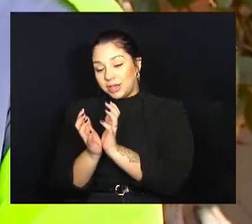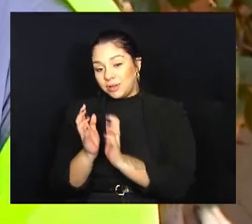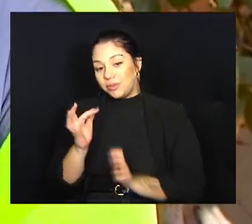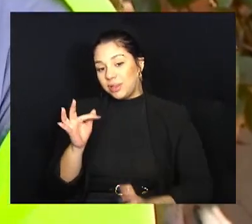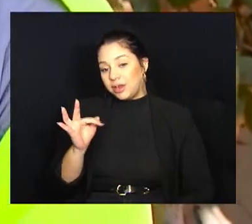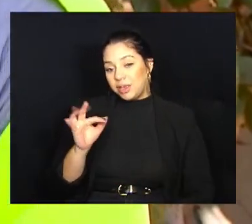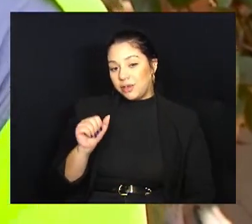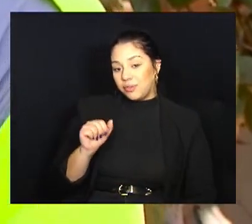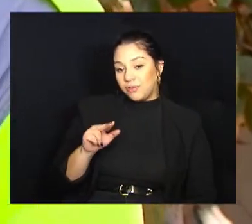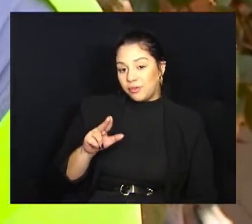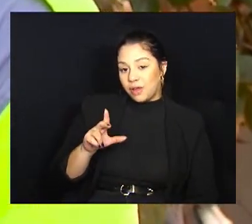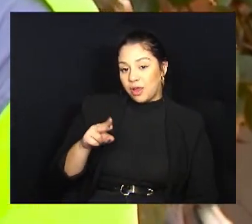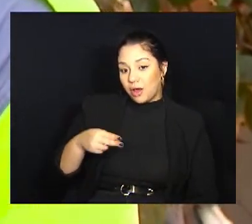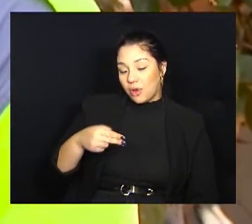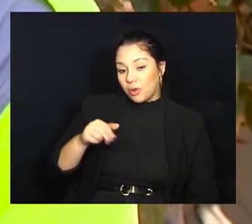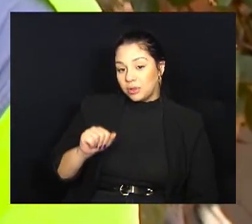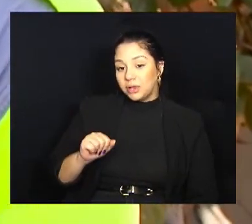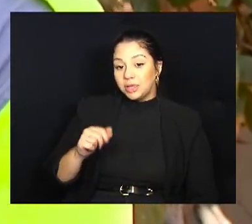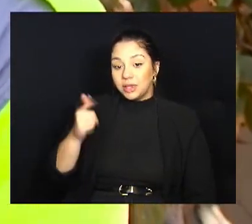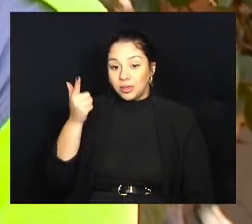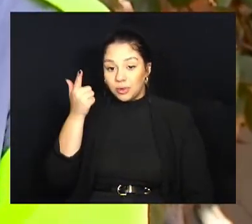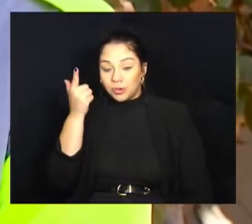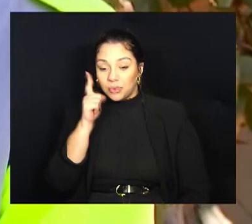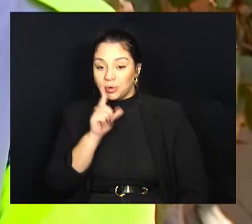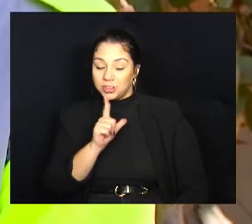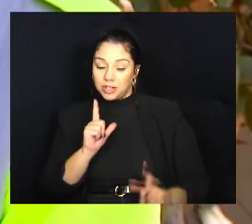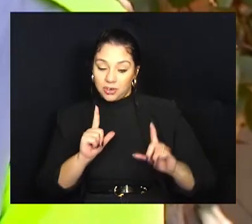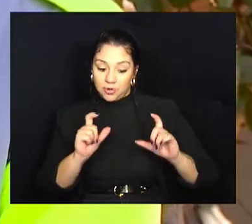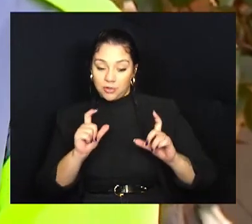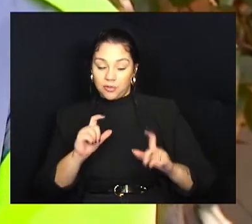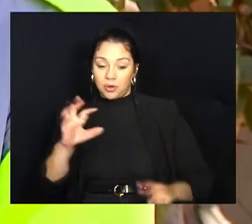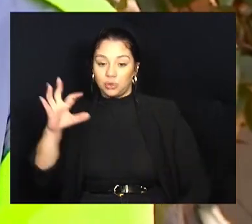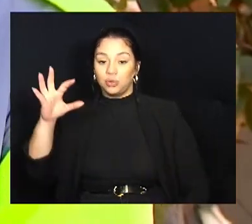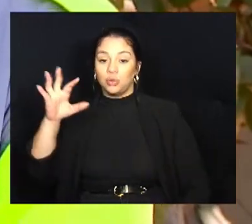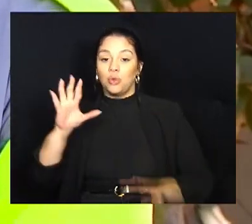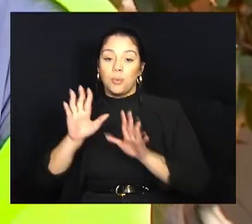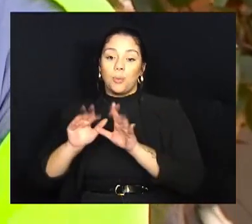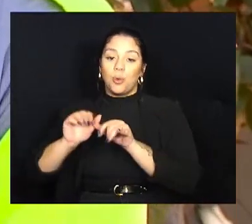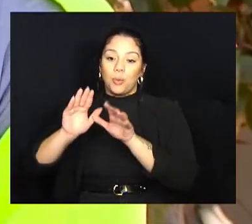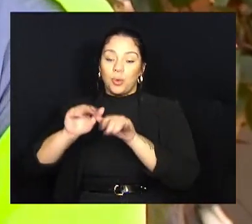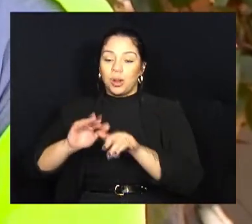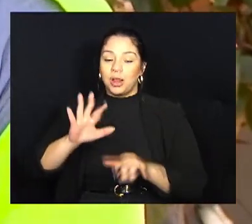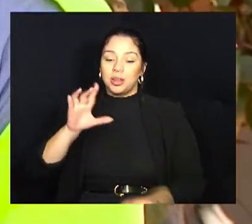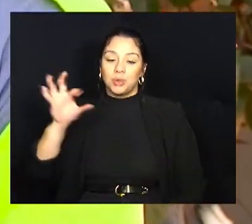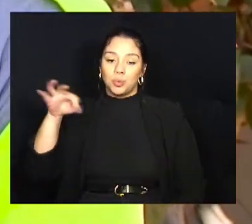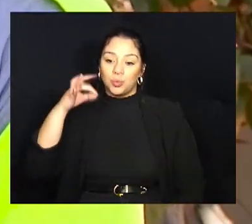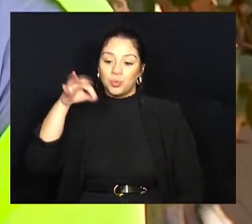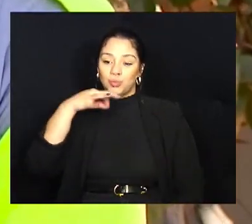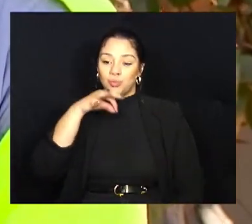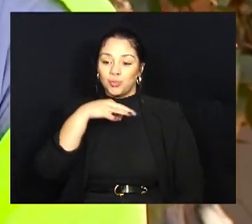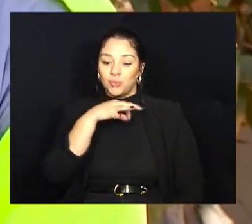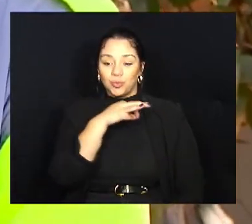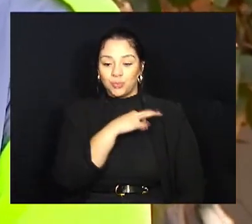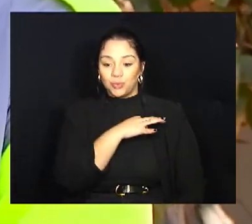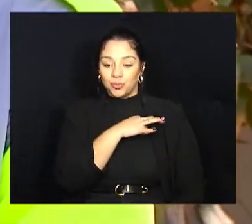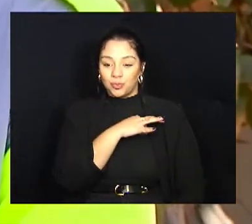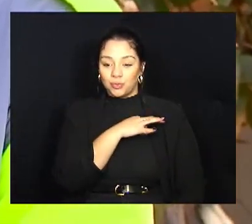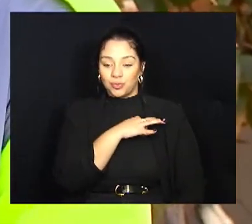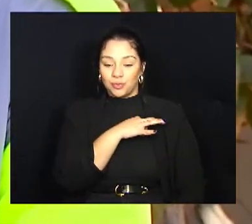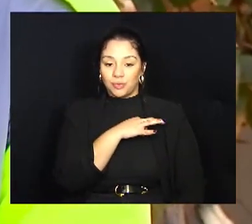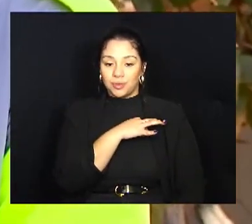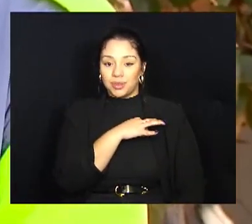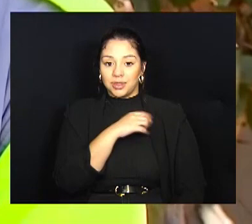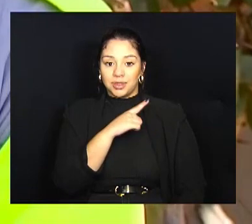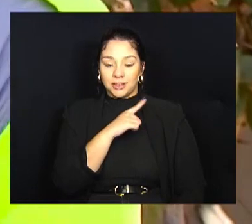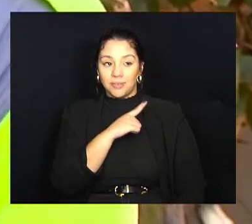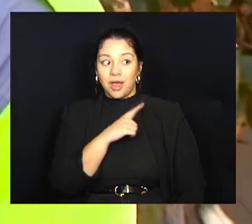onde eu consegui fotografar uma borboleta que estava junto ao uniforme de um colega de trabalho, né, e ela ficou ali por algum tempo, a